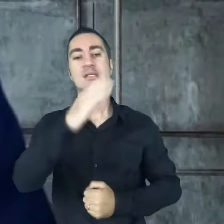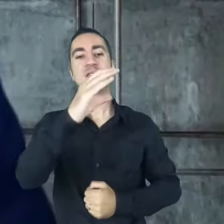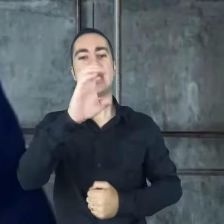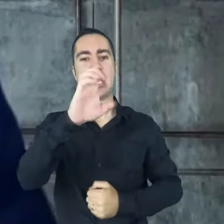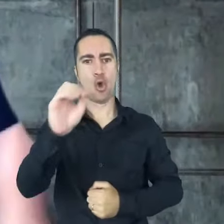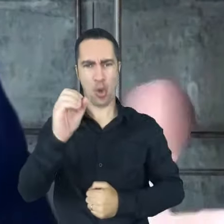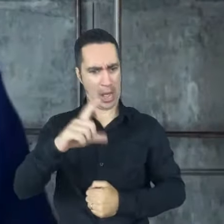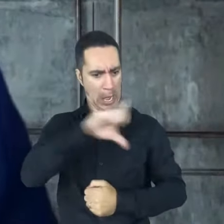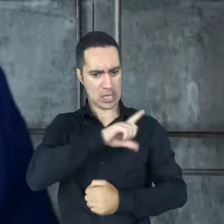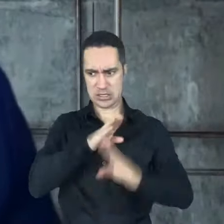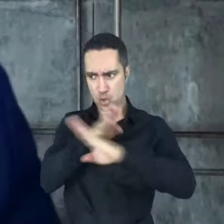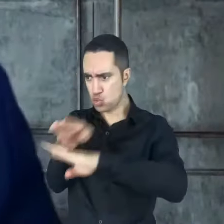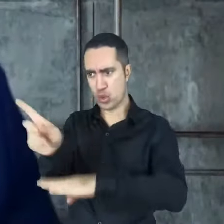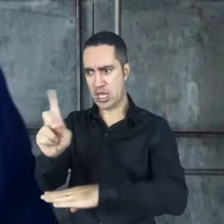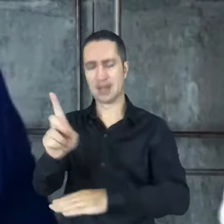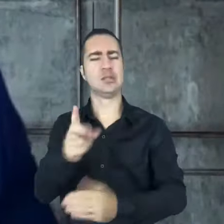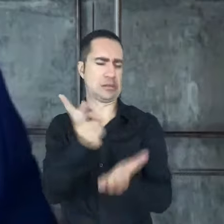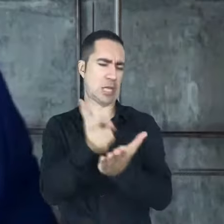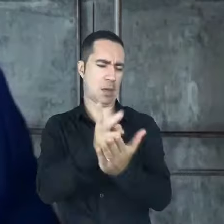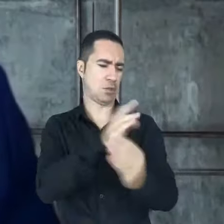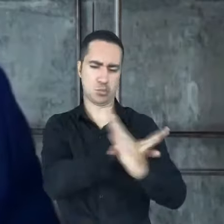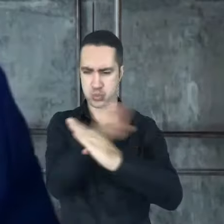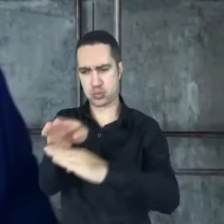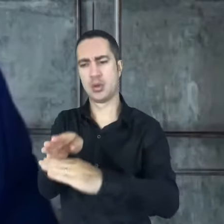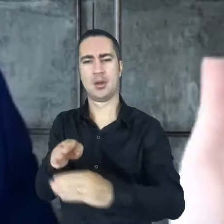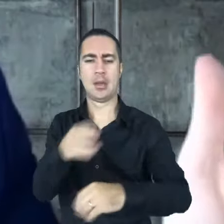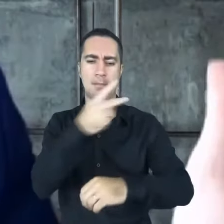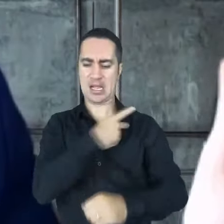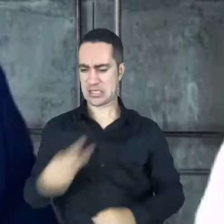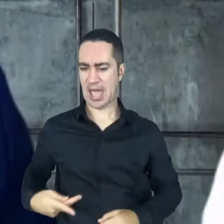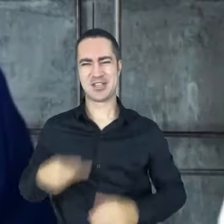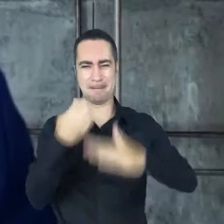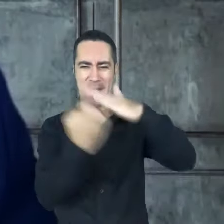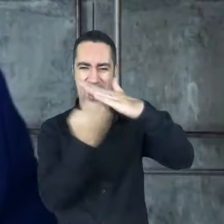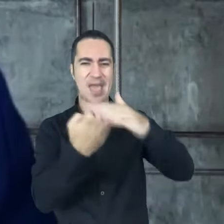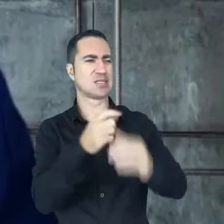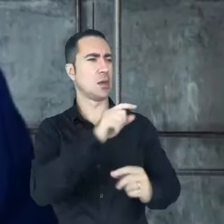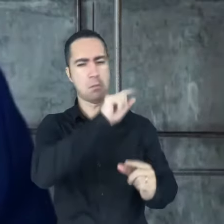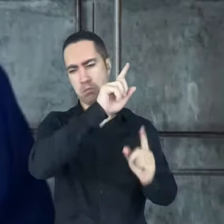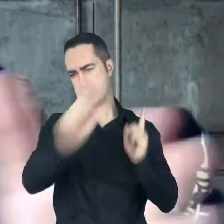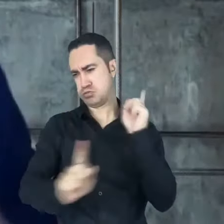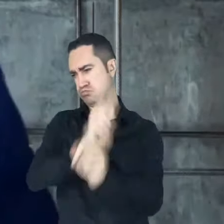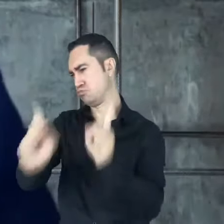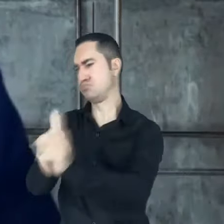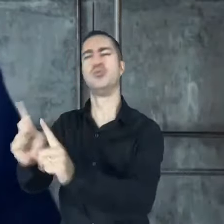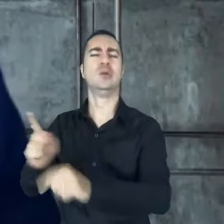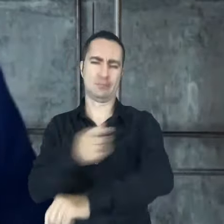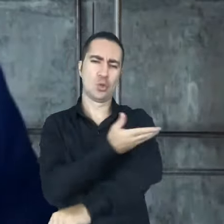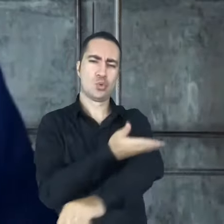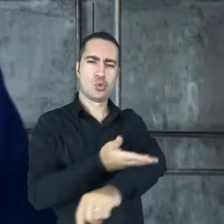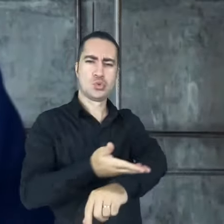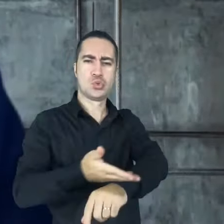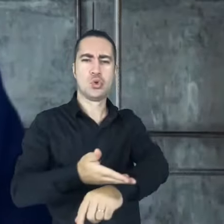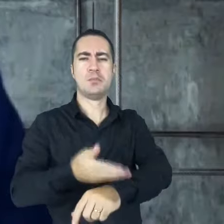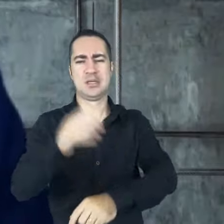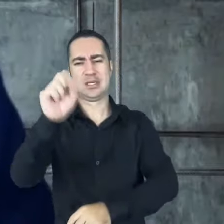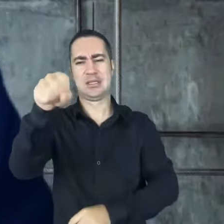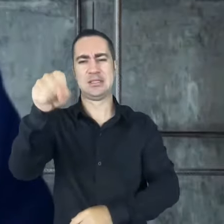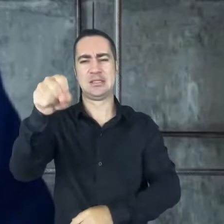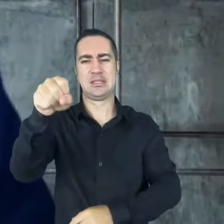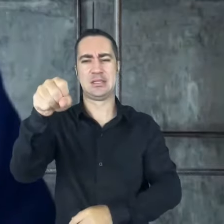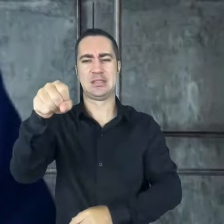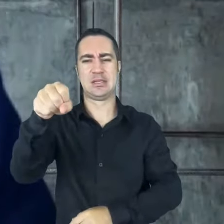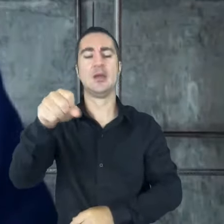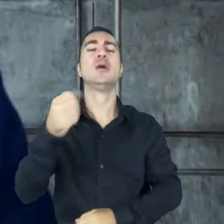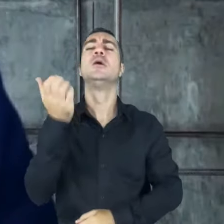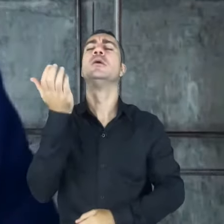Sempre foi, né? Desde, principalmente, como a nossa convidada falou, da COP15, em